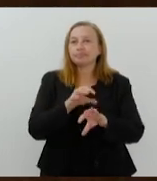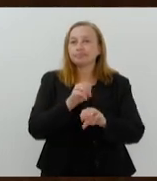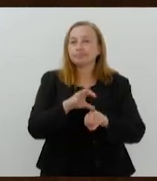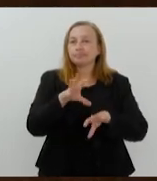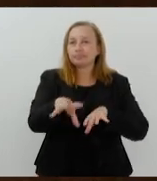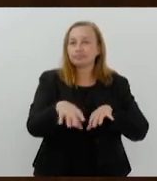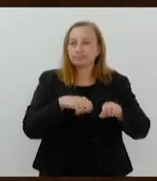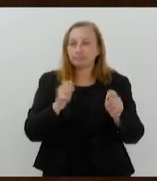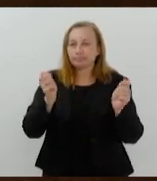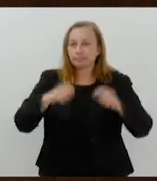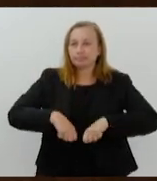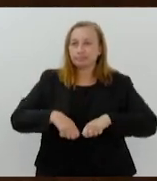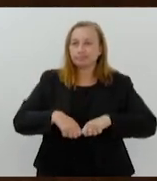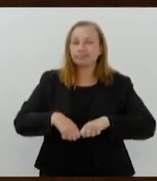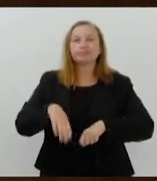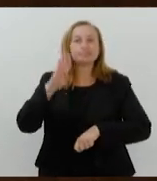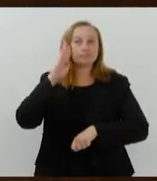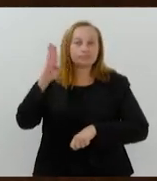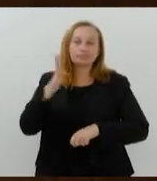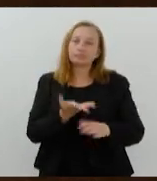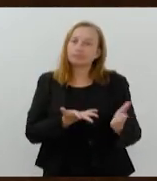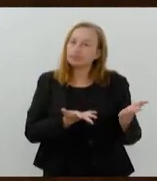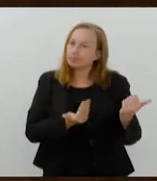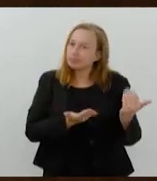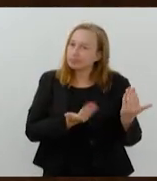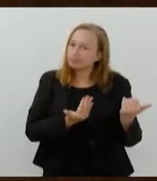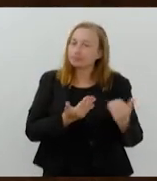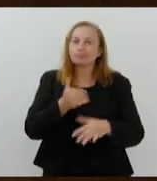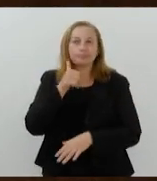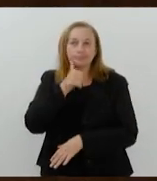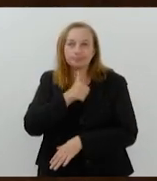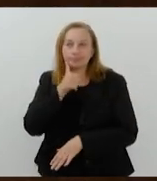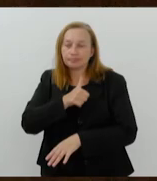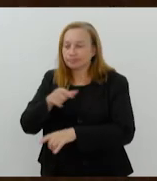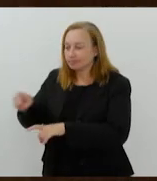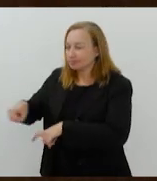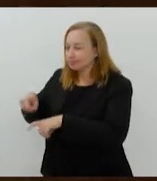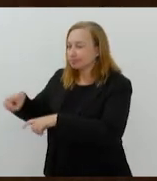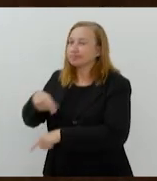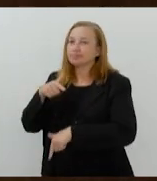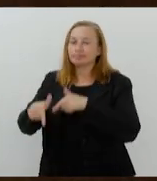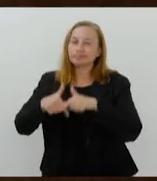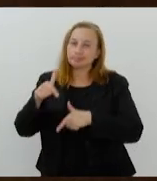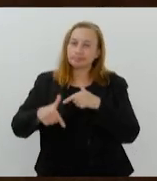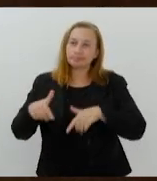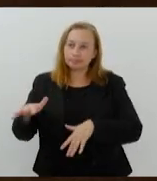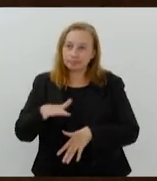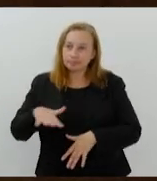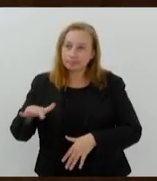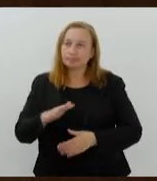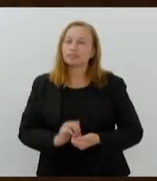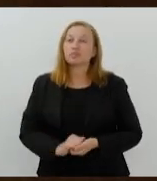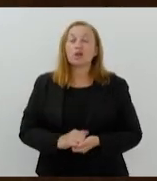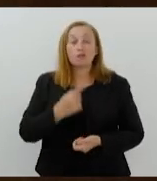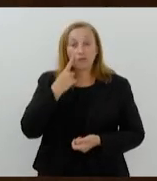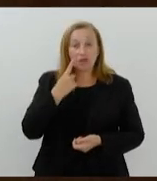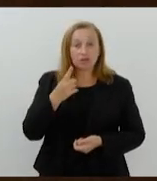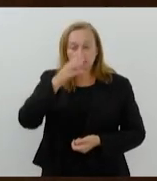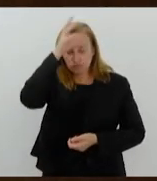capacitação, principalmente para os jovens, para as mulheres do campo que trabalham, não é, com essa área. E olha, tia